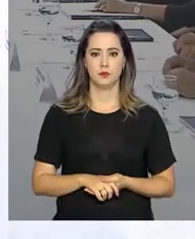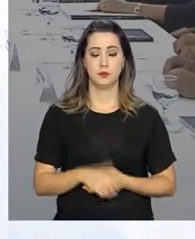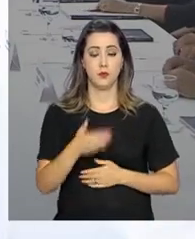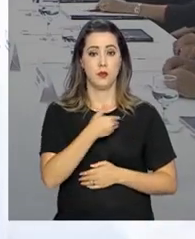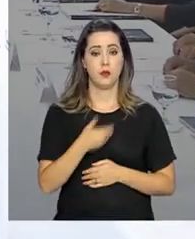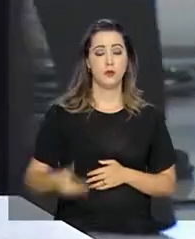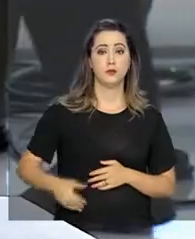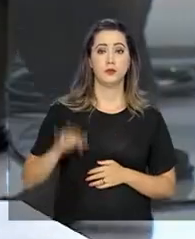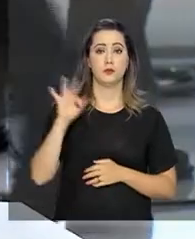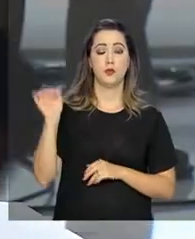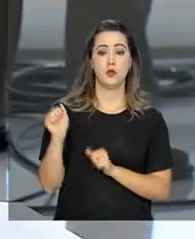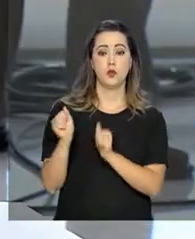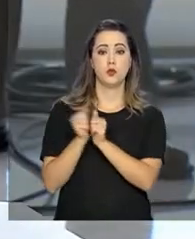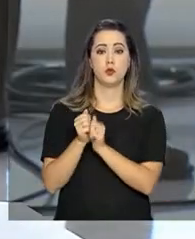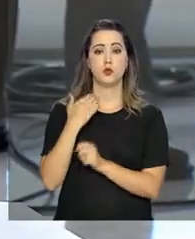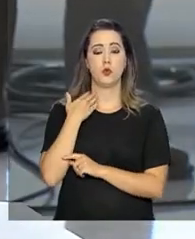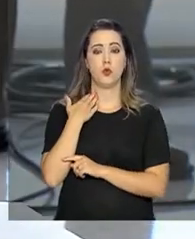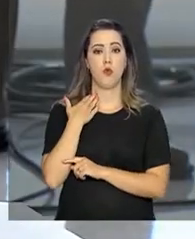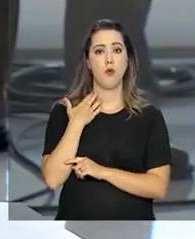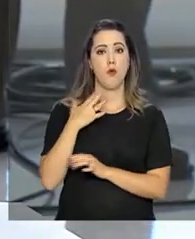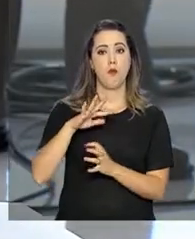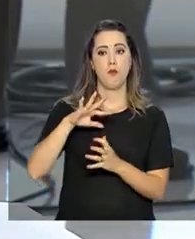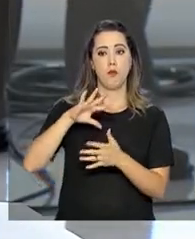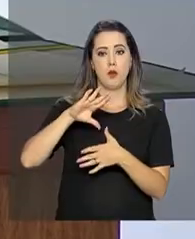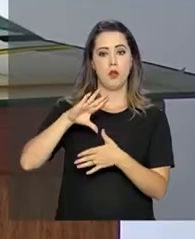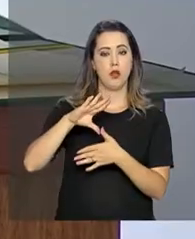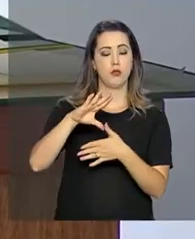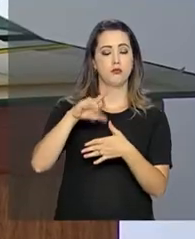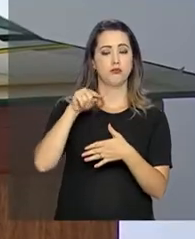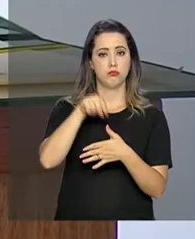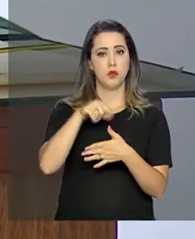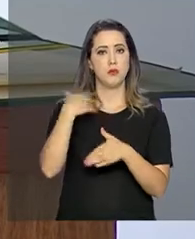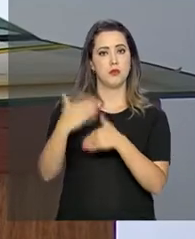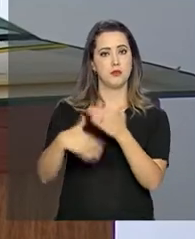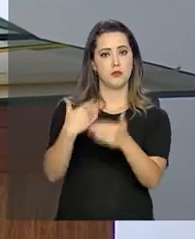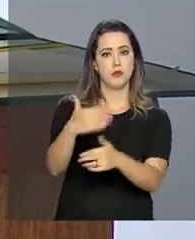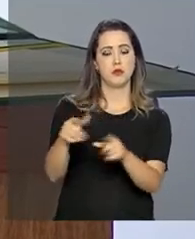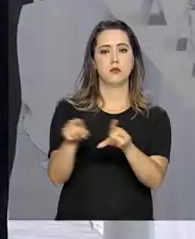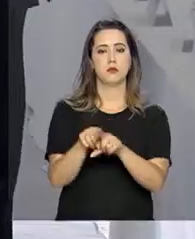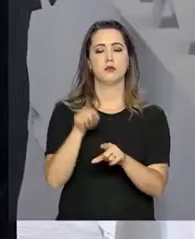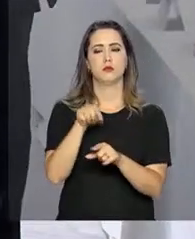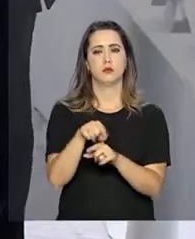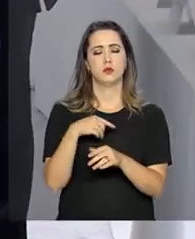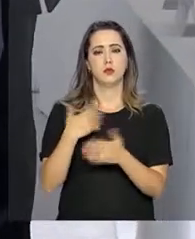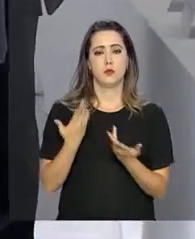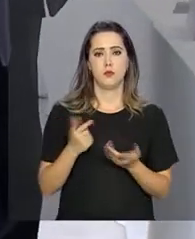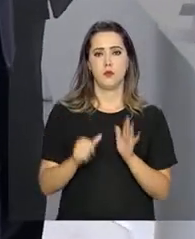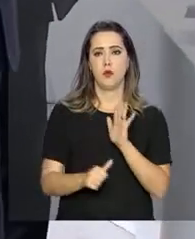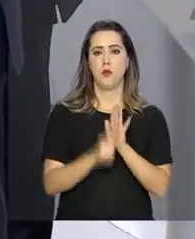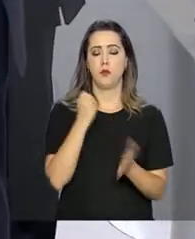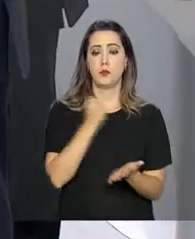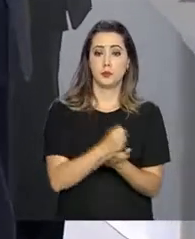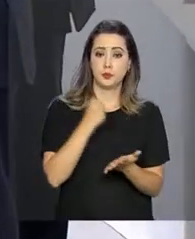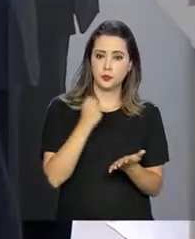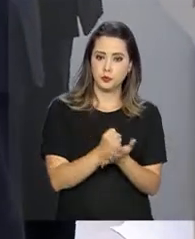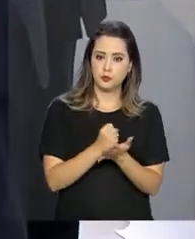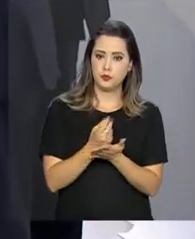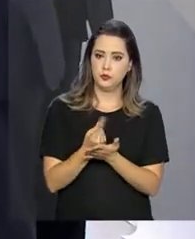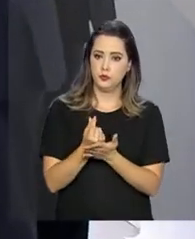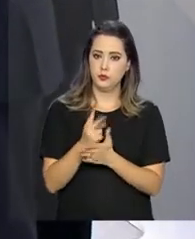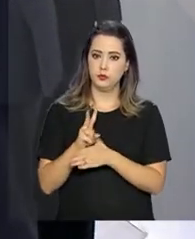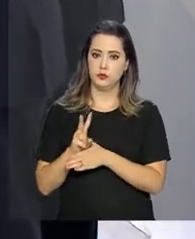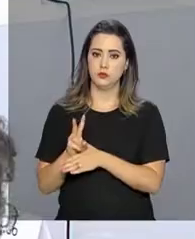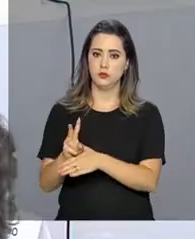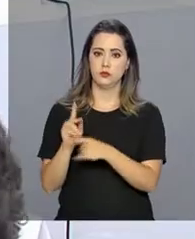O governo federal e o Banco Interamericano de Desenvolvimento assinaram no Palácio do Planalto o primeiro contrato de empréstimo que